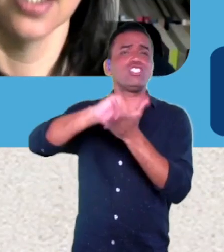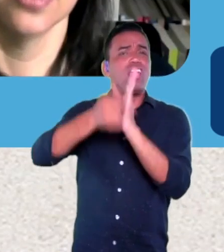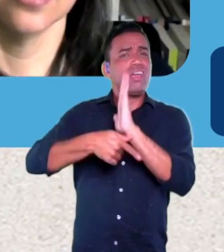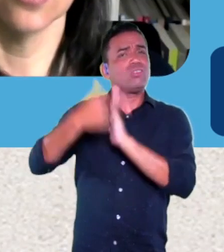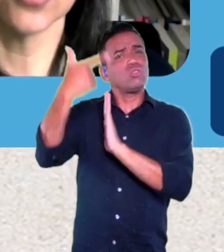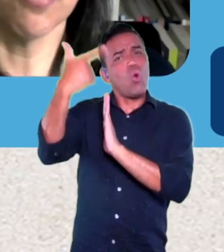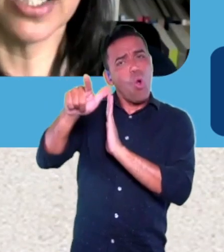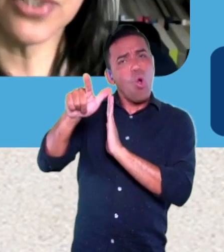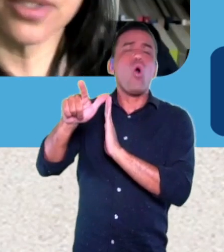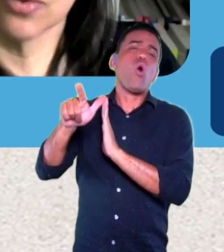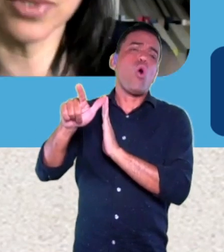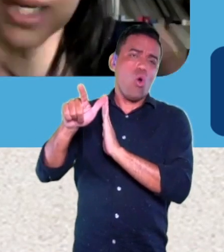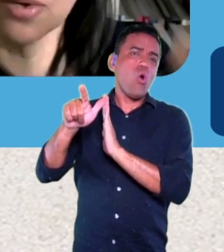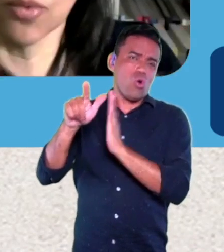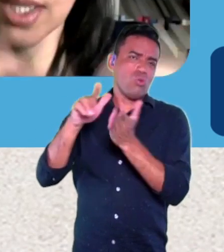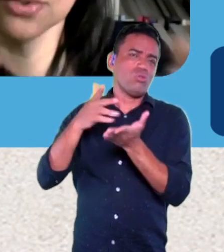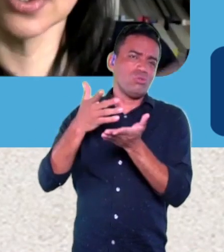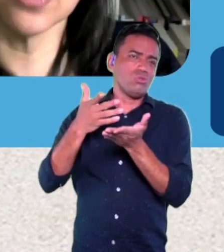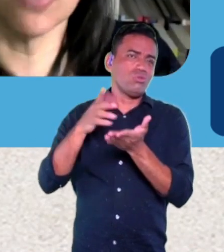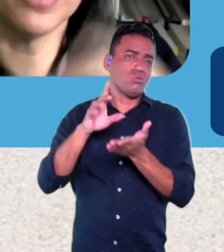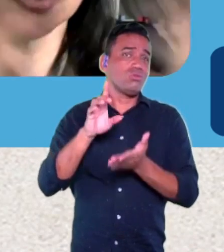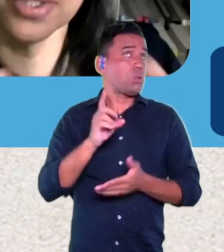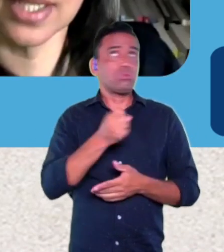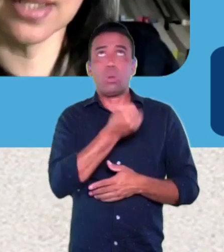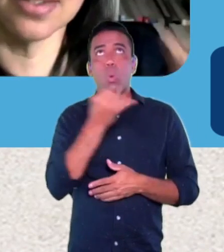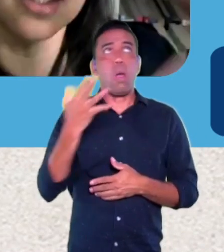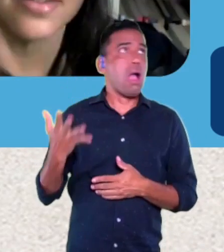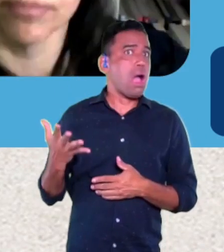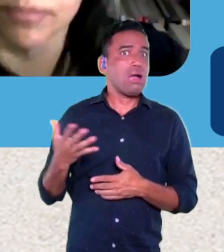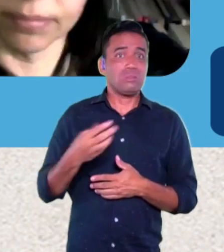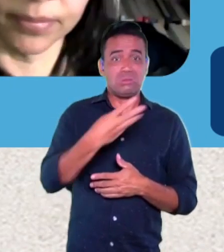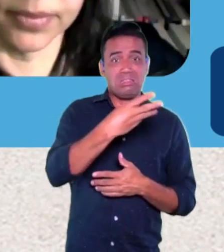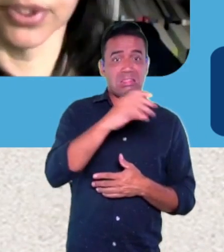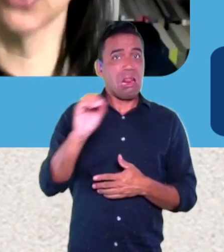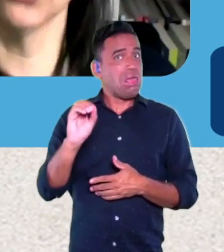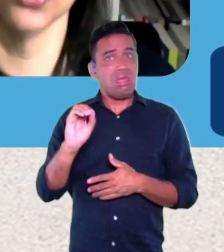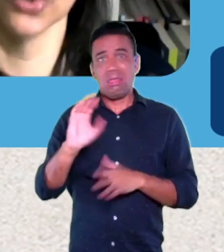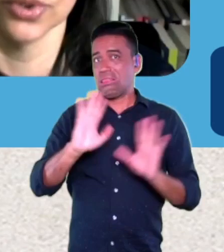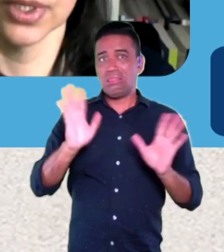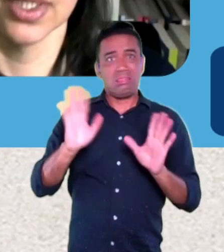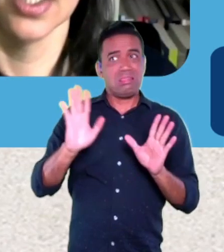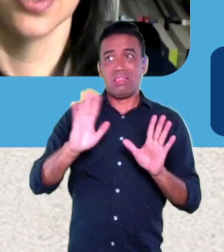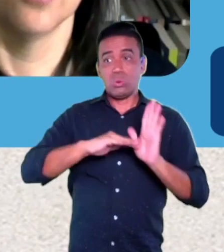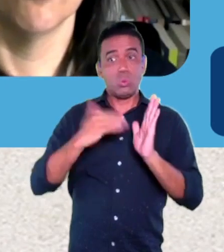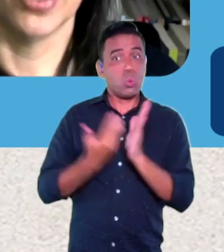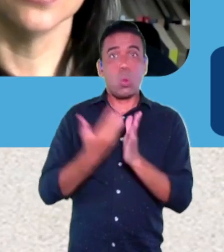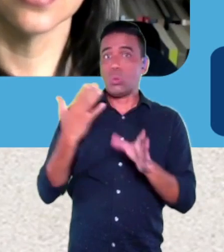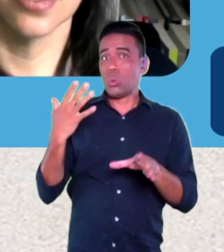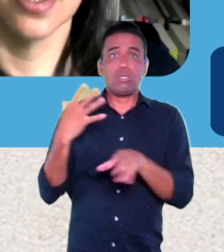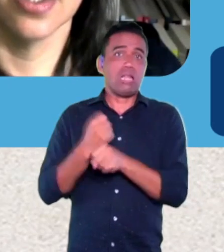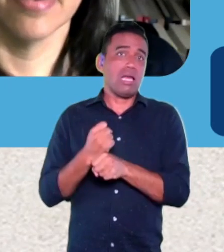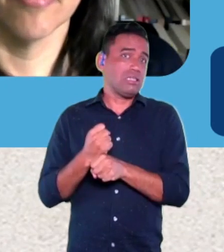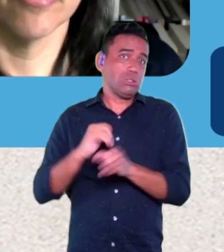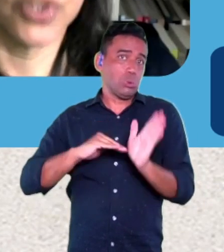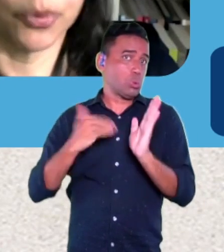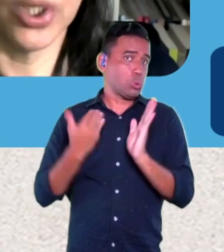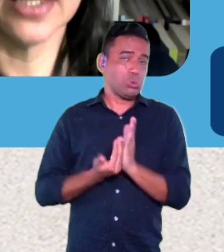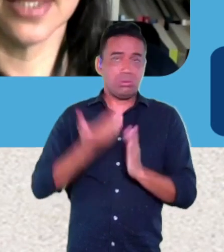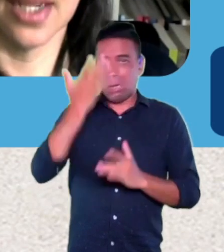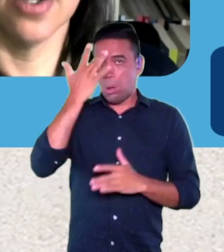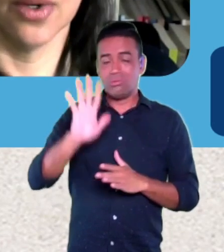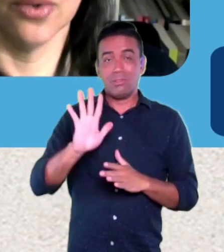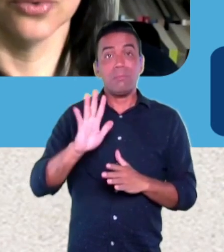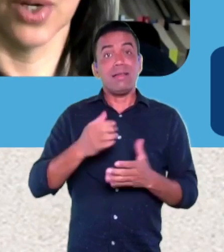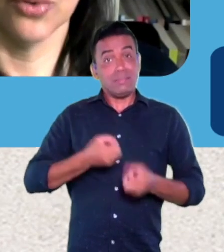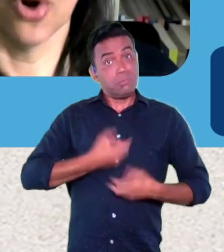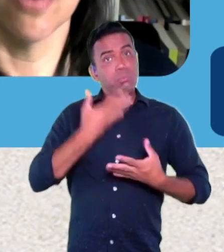gêneros. Então, Sim. são mais, não sei quantos, e são mais de 30 de tudo. Mas de